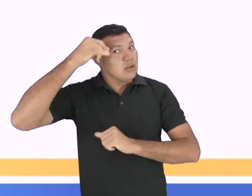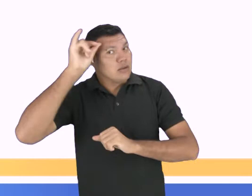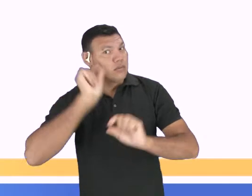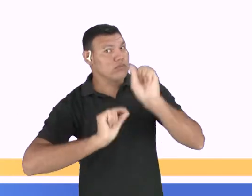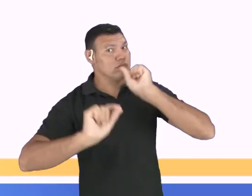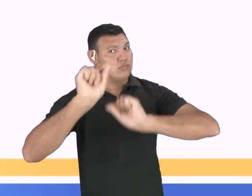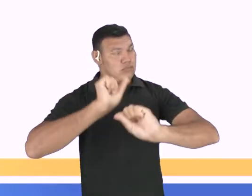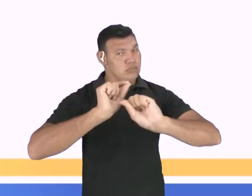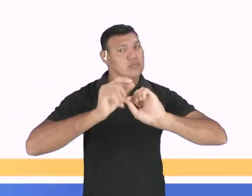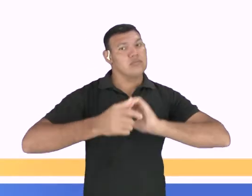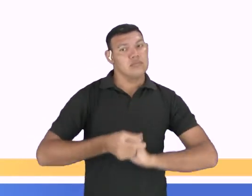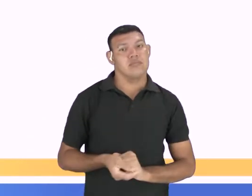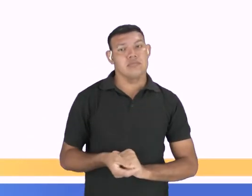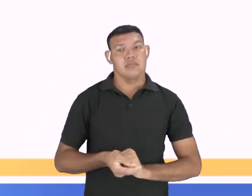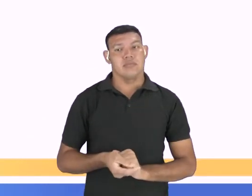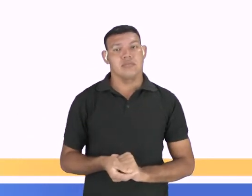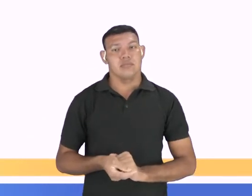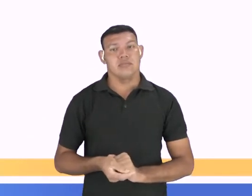né,